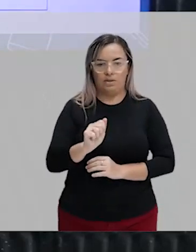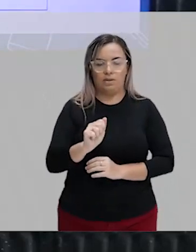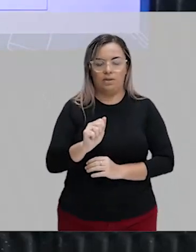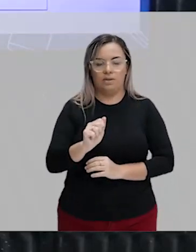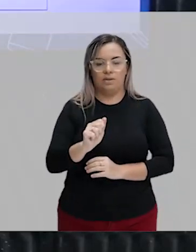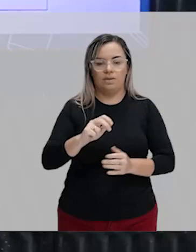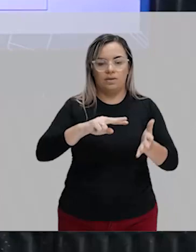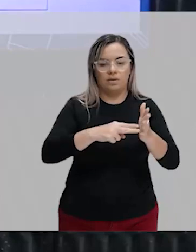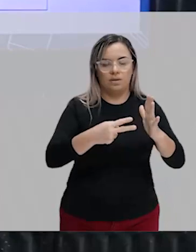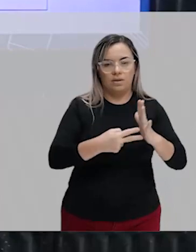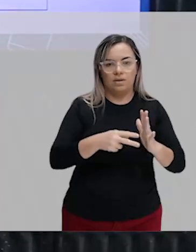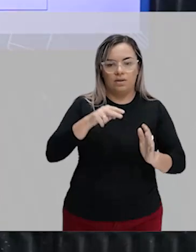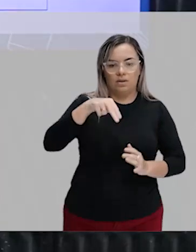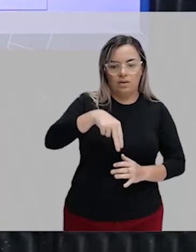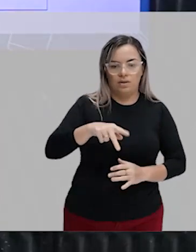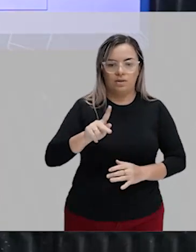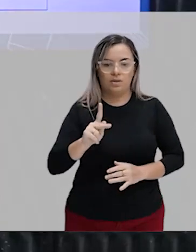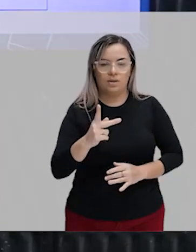amina, que quer dizer